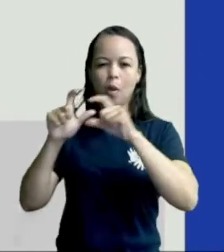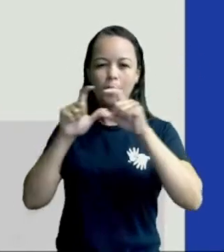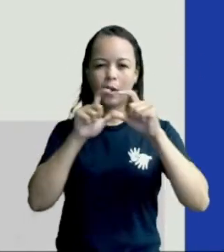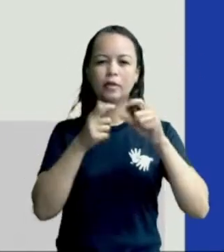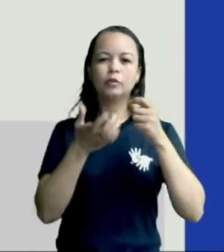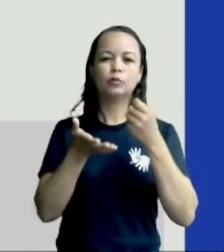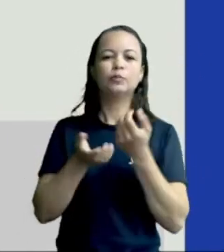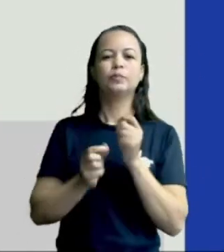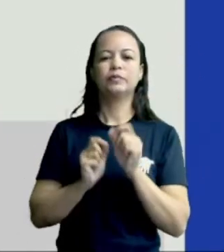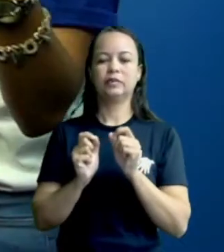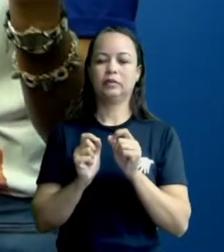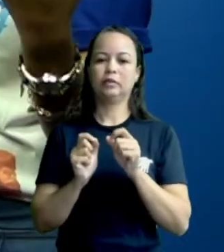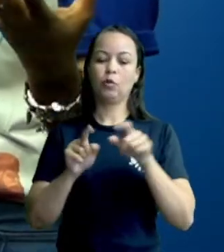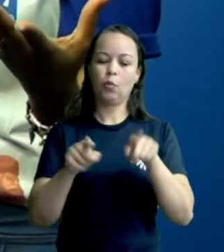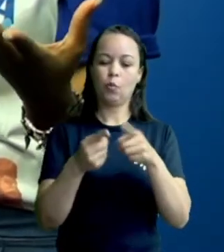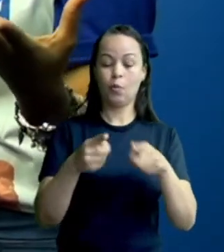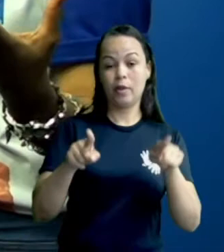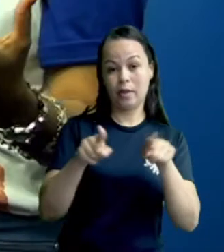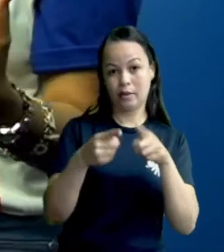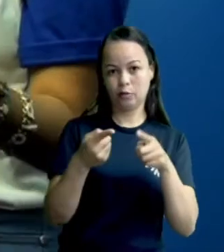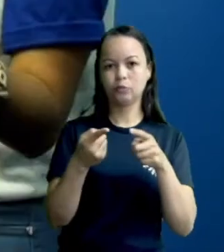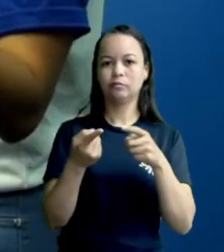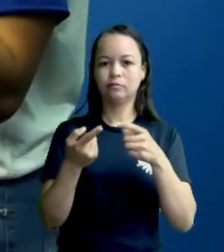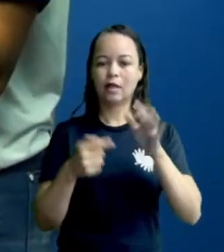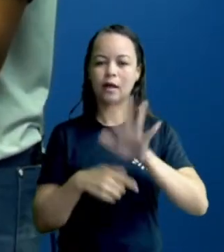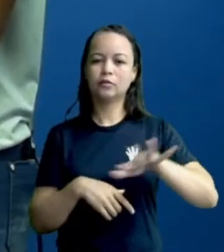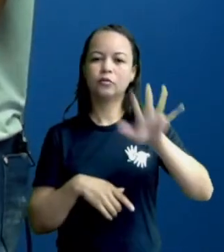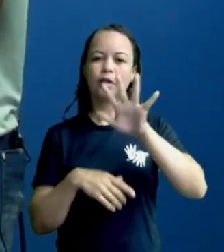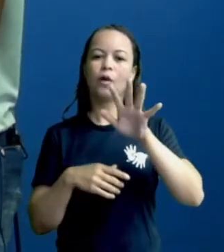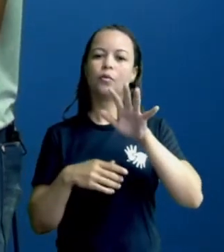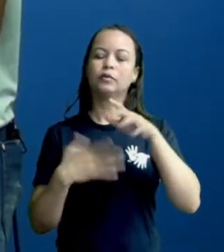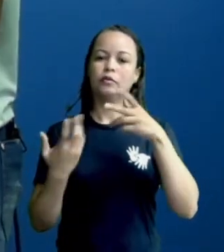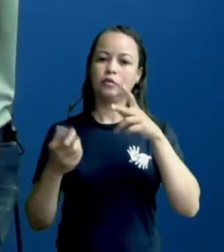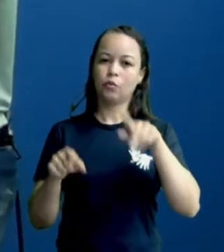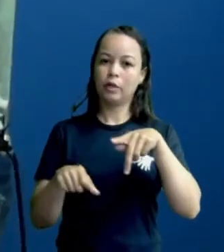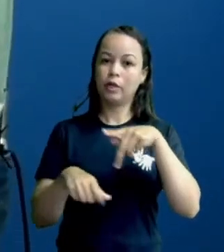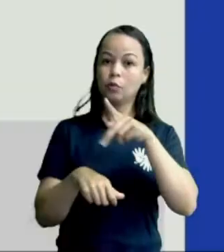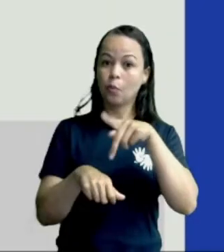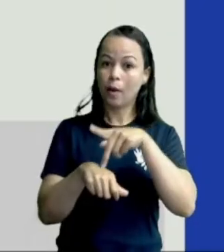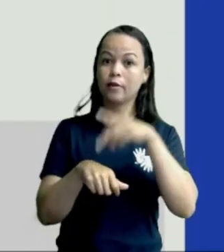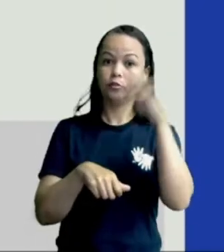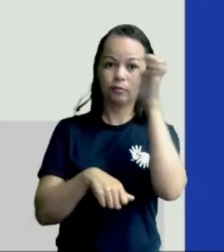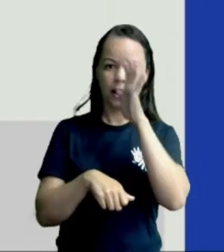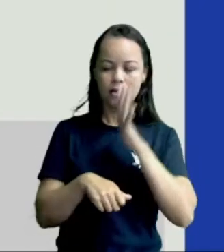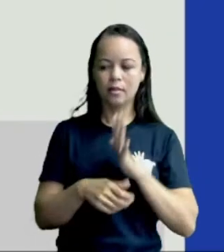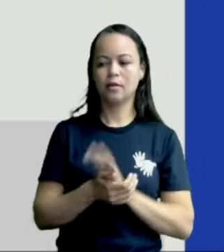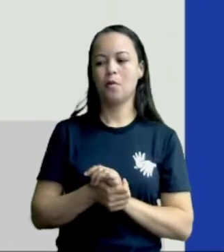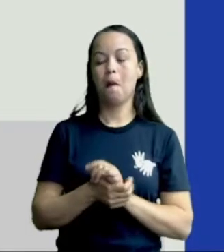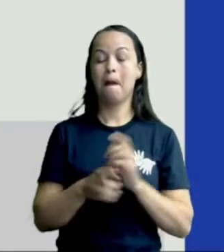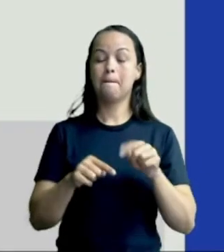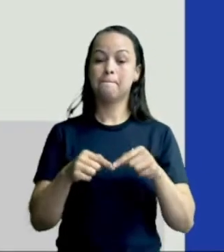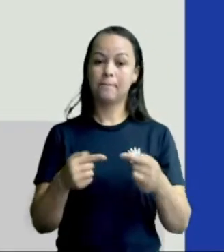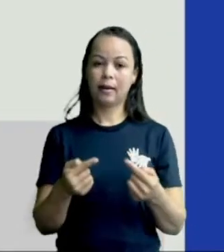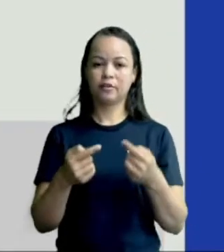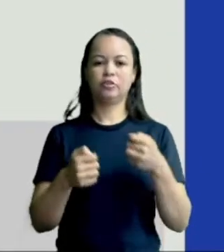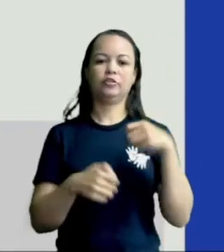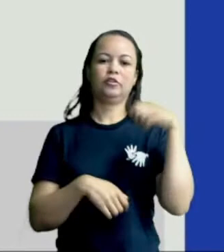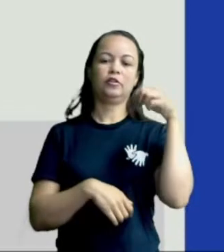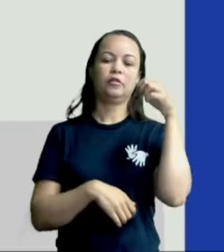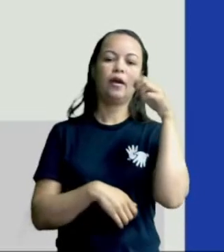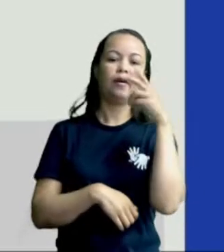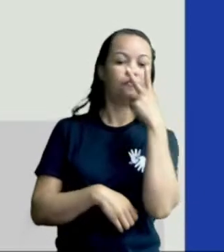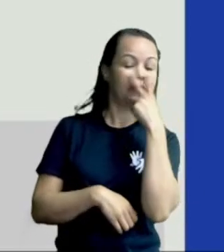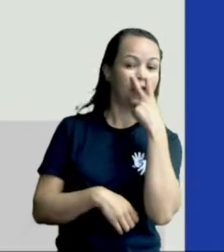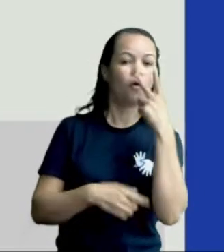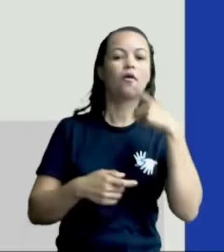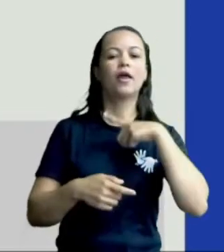nacional. E isso tudo é a nível nacional, tá? Mas Vitória de Santo Antão também tem o seu hino,